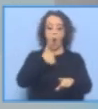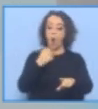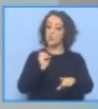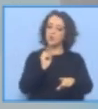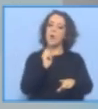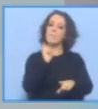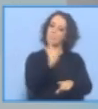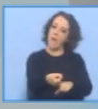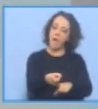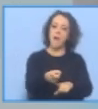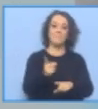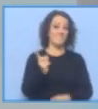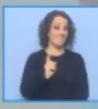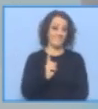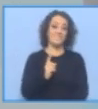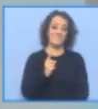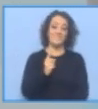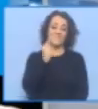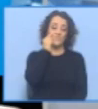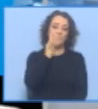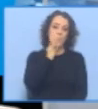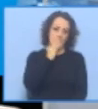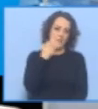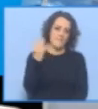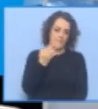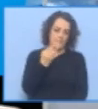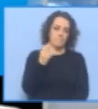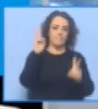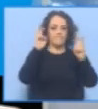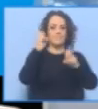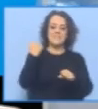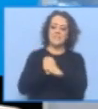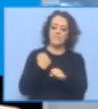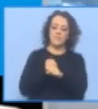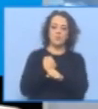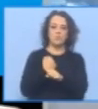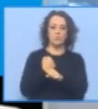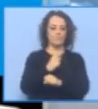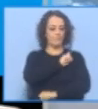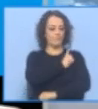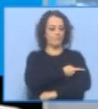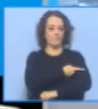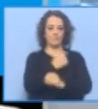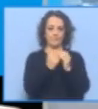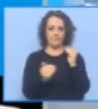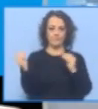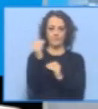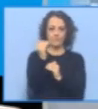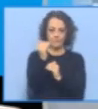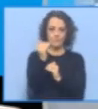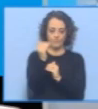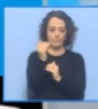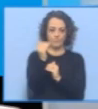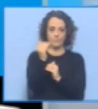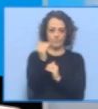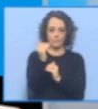né? Os pais têm este serviço da autoridade, que é um serviço. E a autoridade, na sua raiz, é